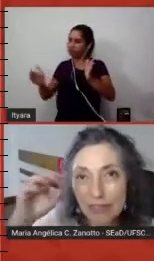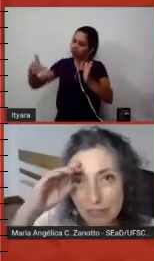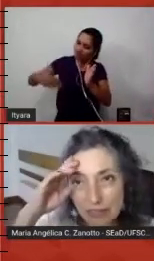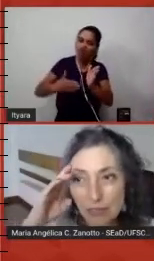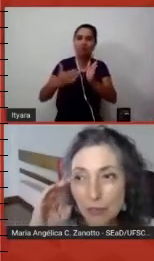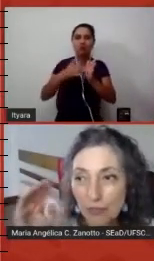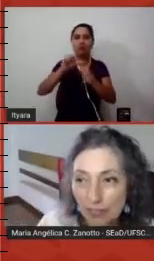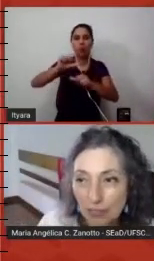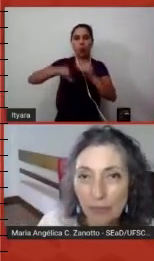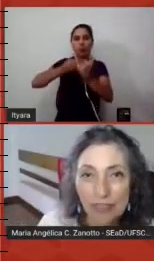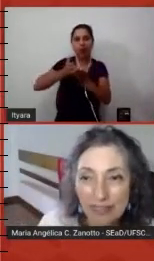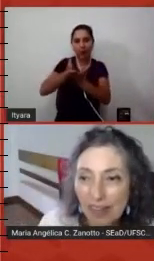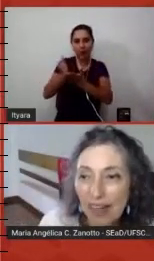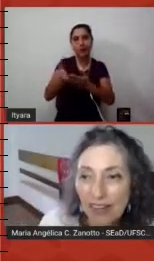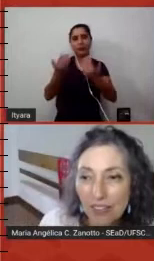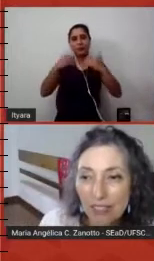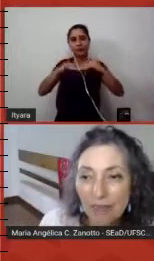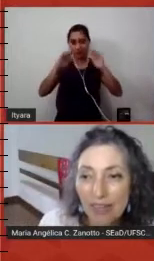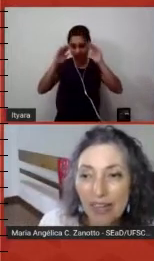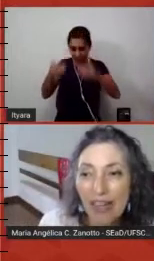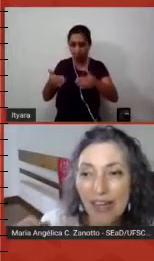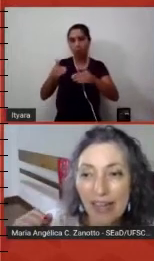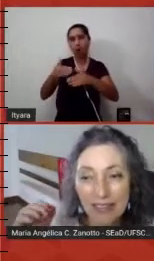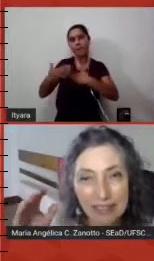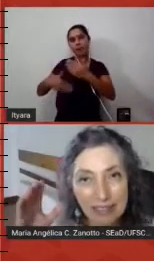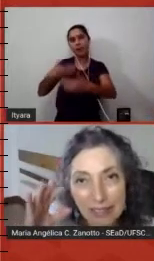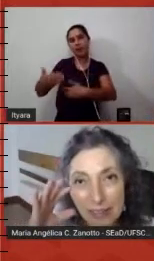na regulação dos processos de aprendizagem.